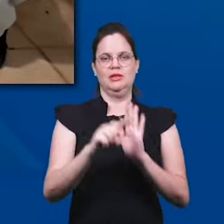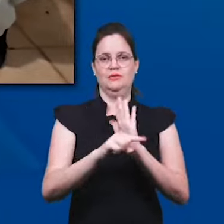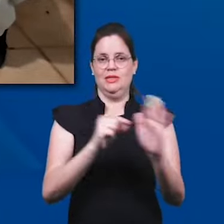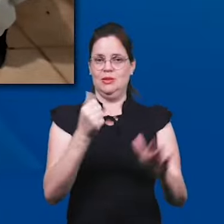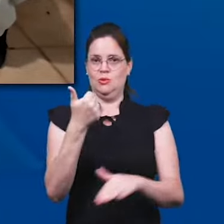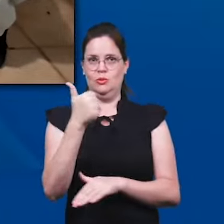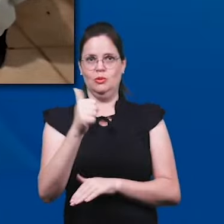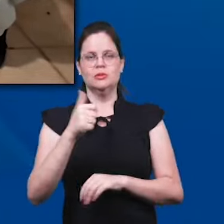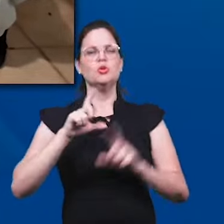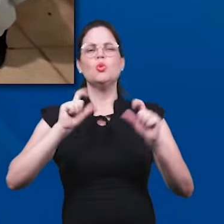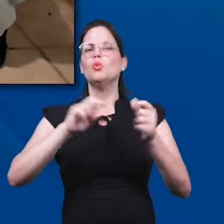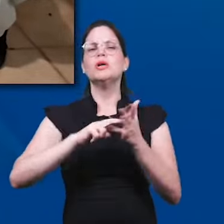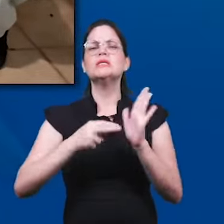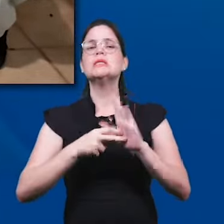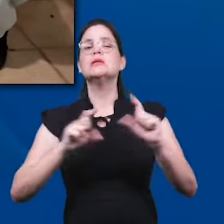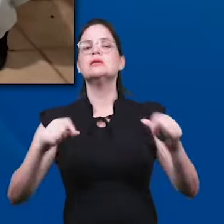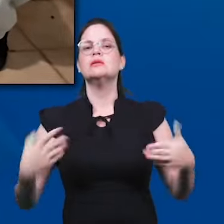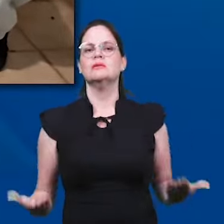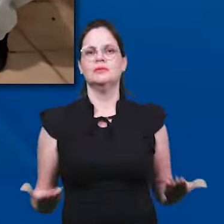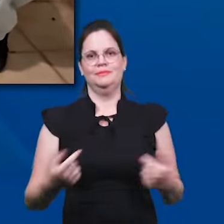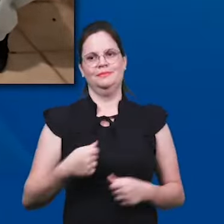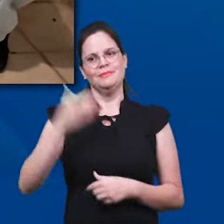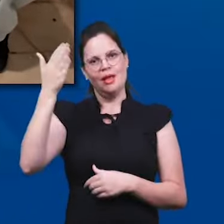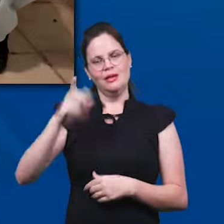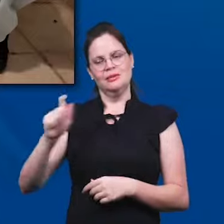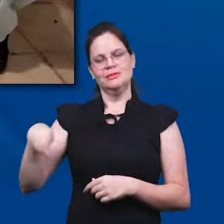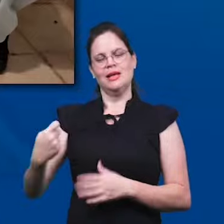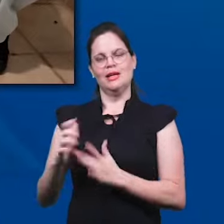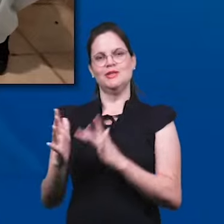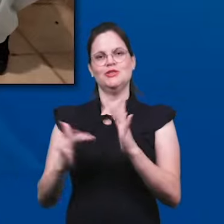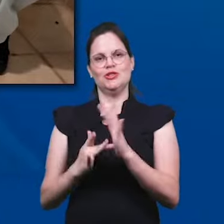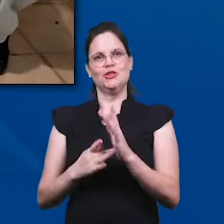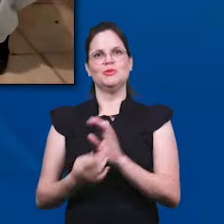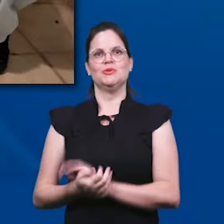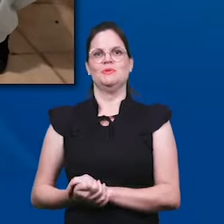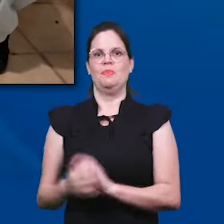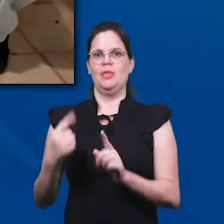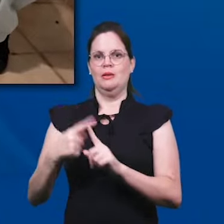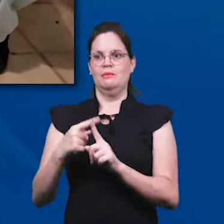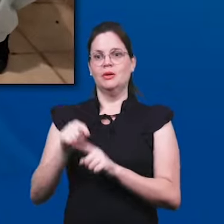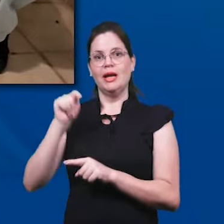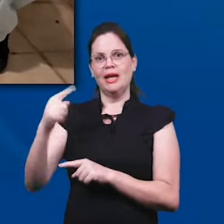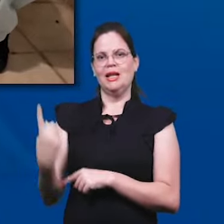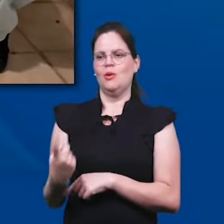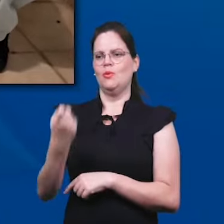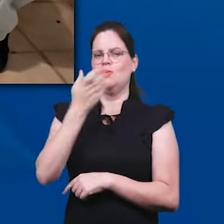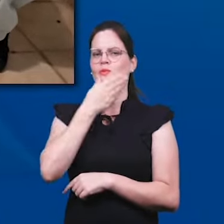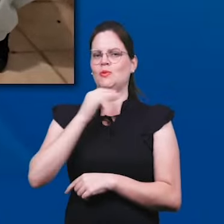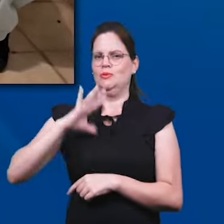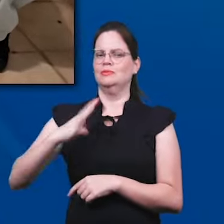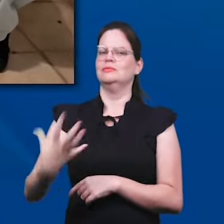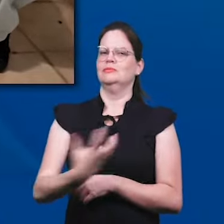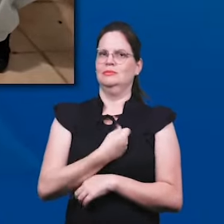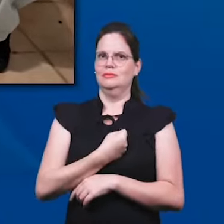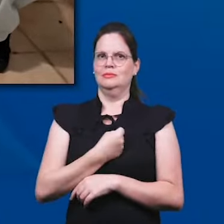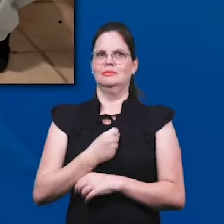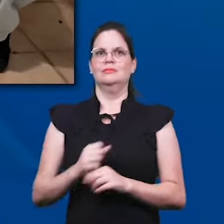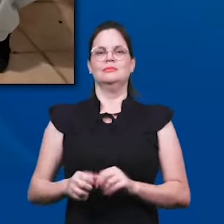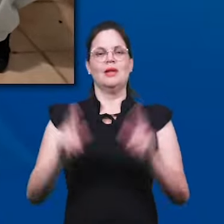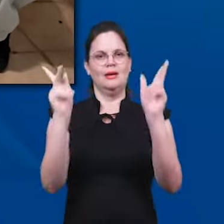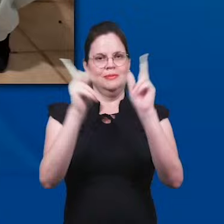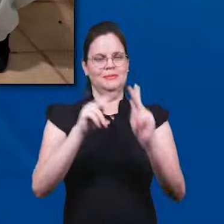esse versículo? Refere-se a Jesus, nosso único